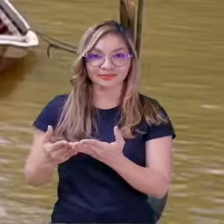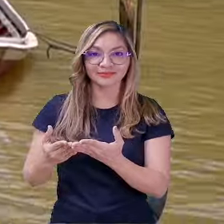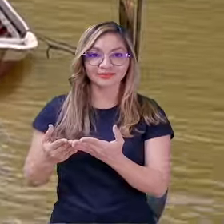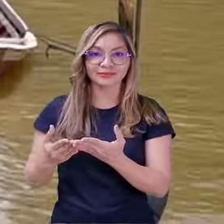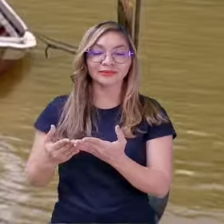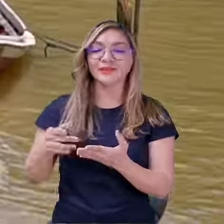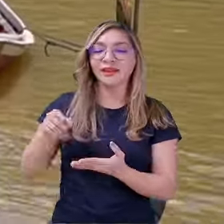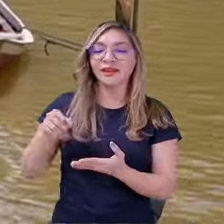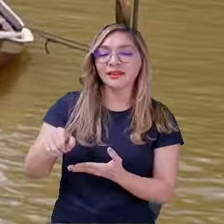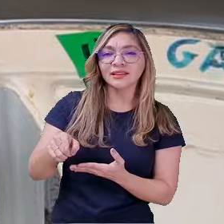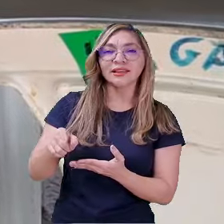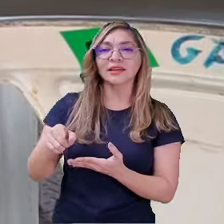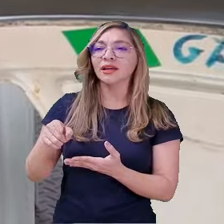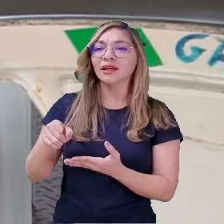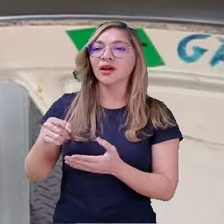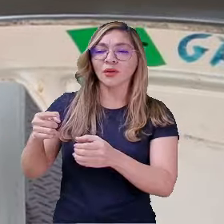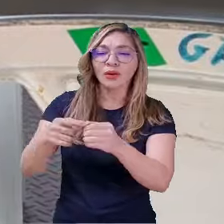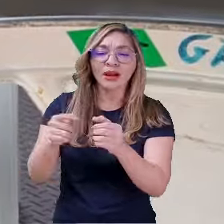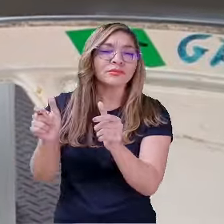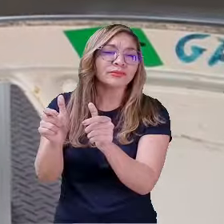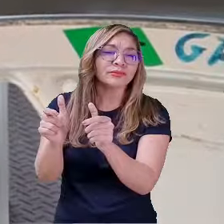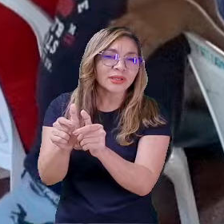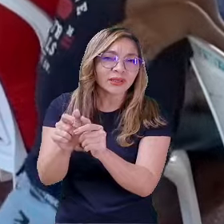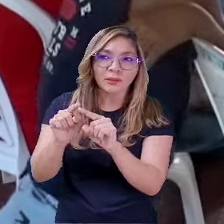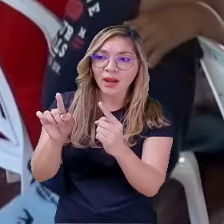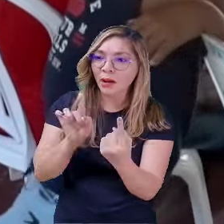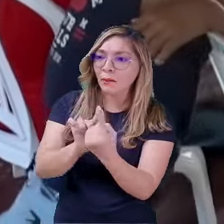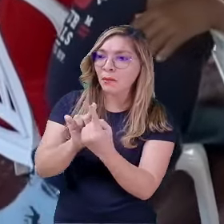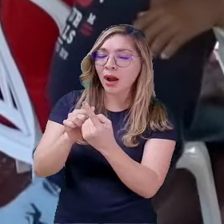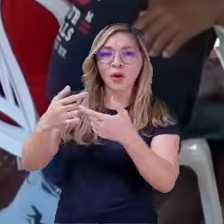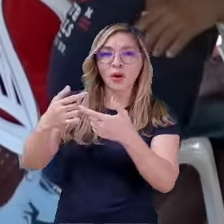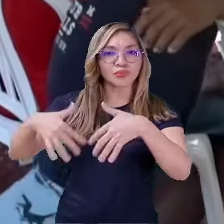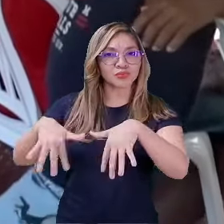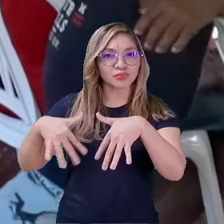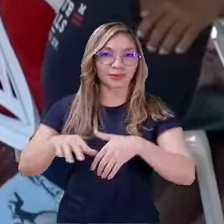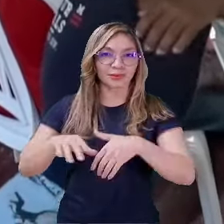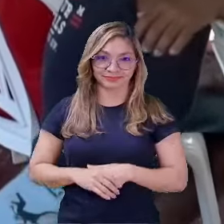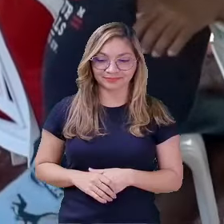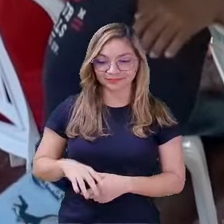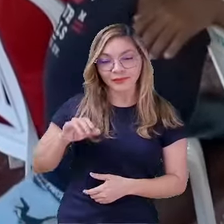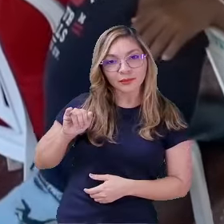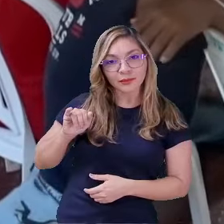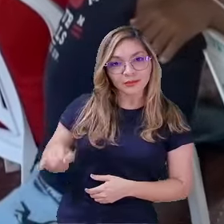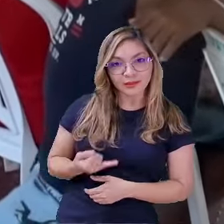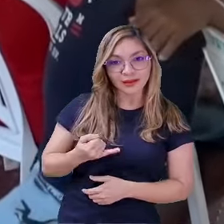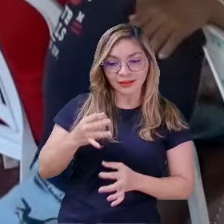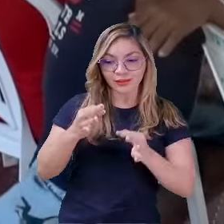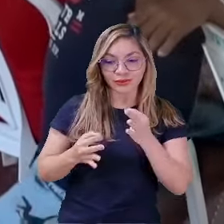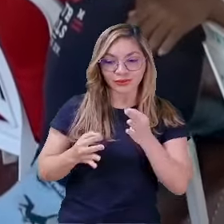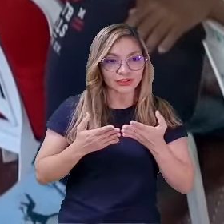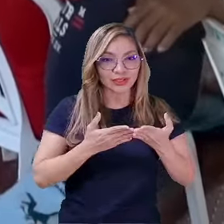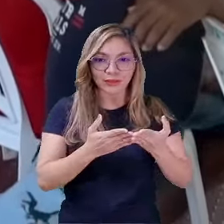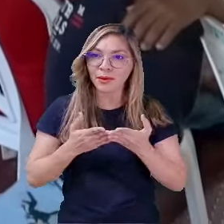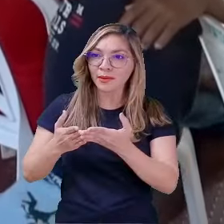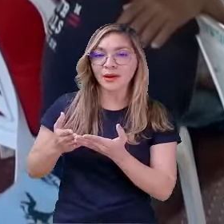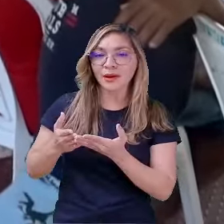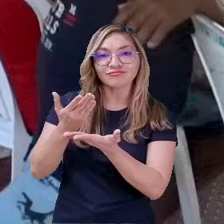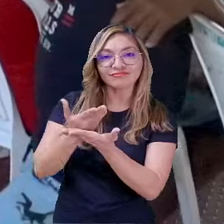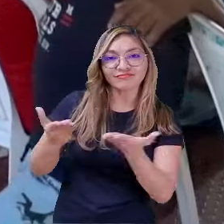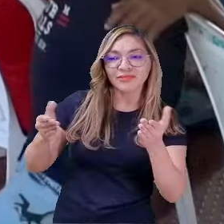uma localidade pequena, a demanda é bastante grande. Esta é a oportunidade que a Justiça Itinerante Fluvial oferece para centenas